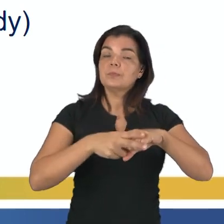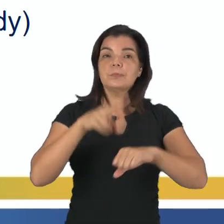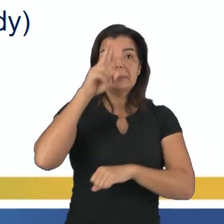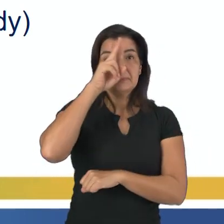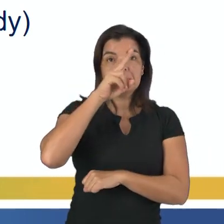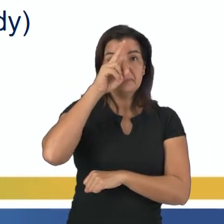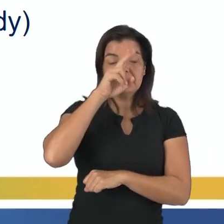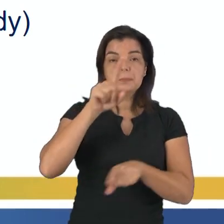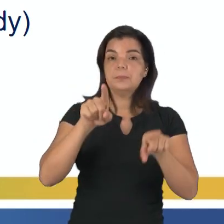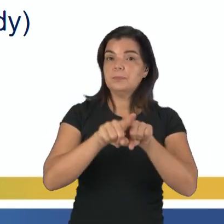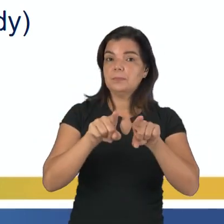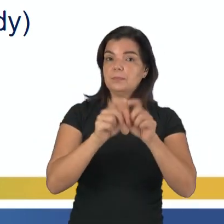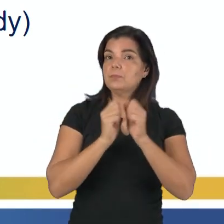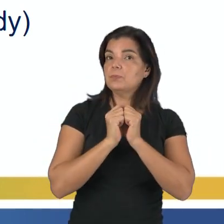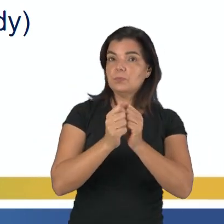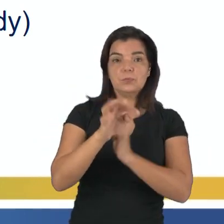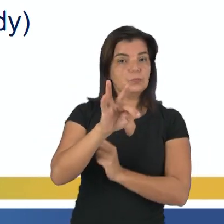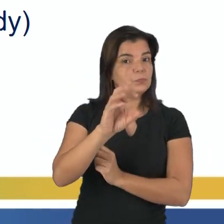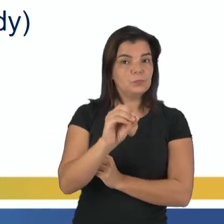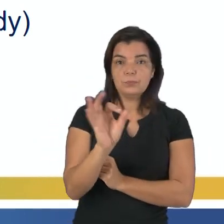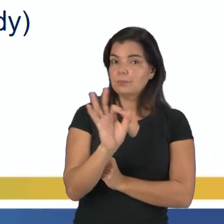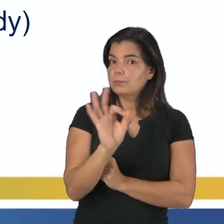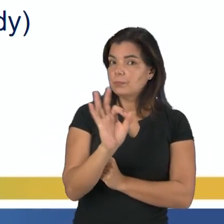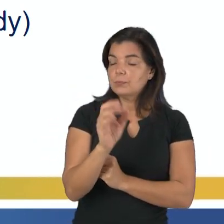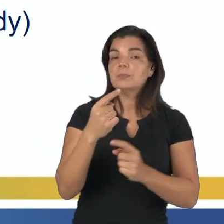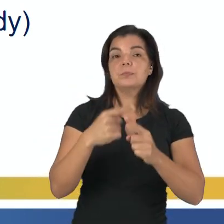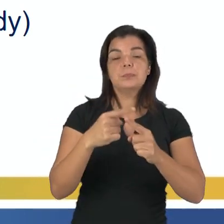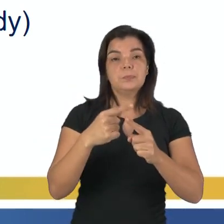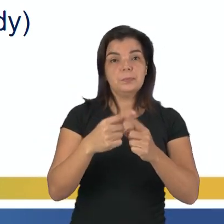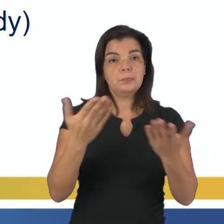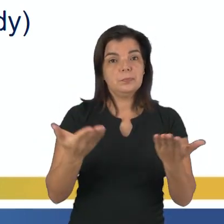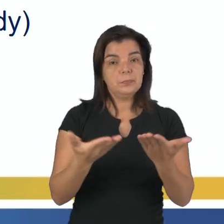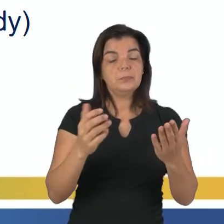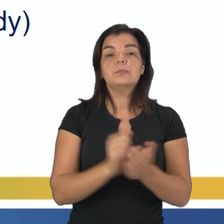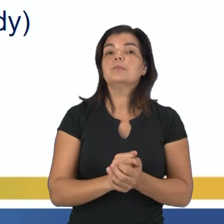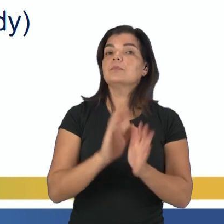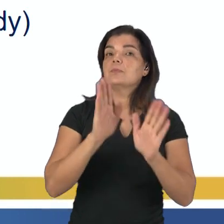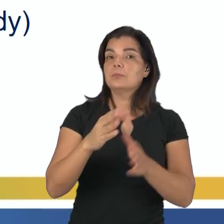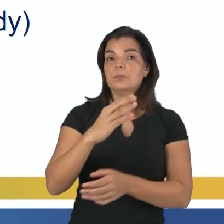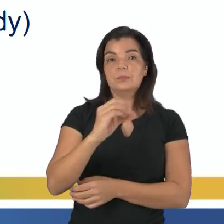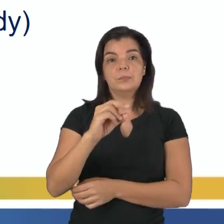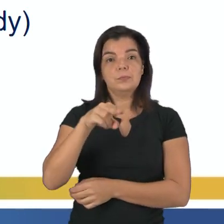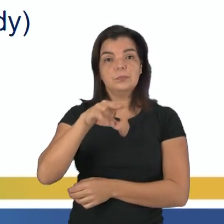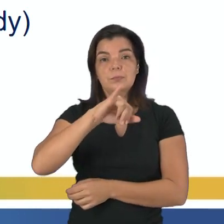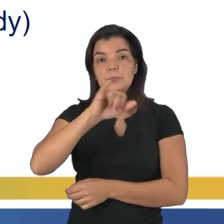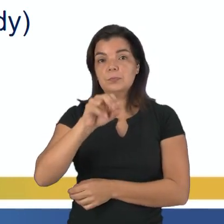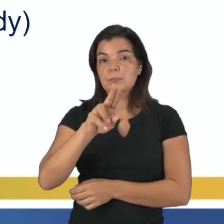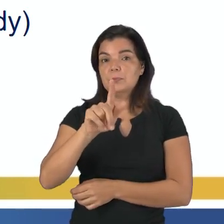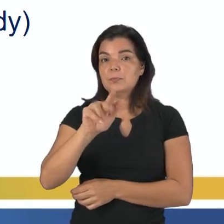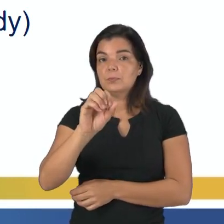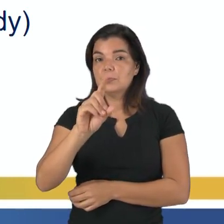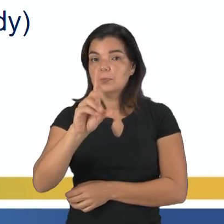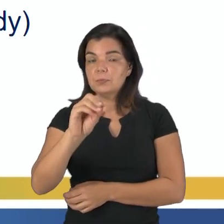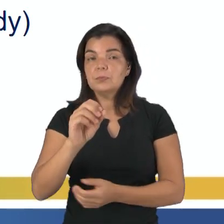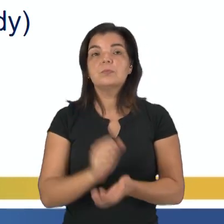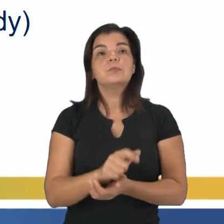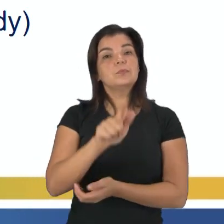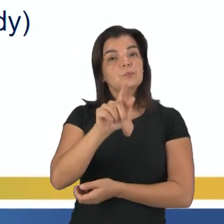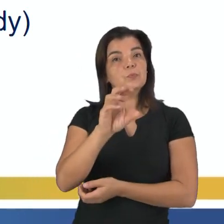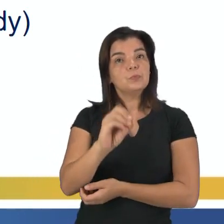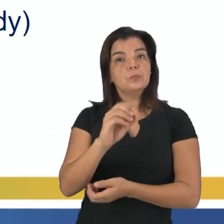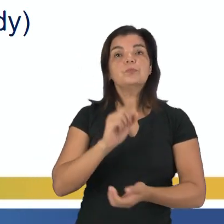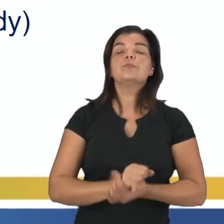Lembrando que esse verbo não vai ser acompanhado do to, tá, pessoal? Porque ele vai estar agora conjugado. Então, Marcus and John go to school on